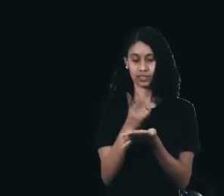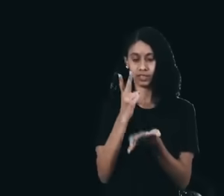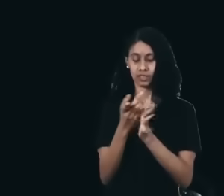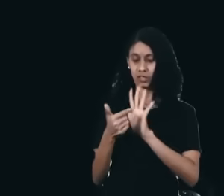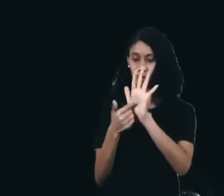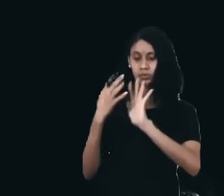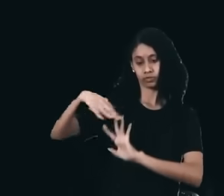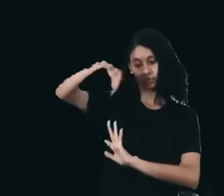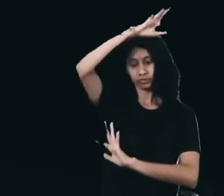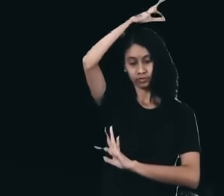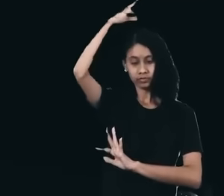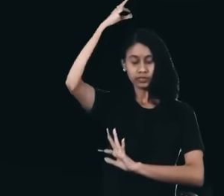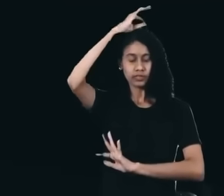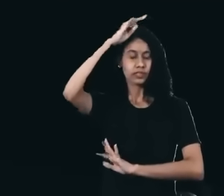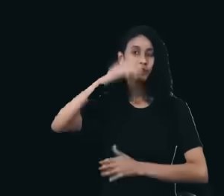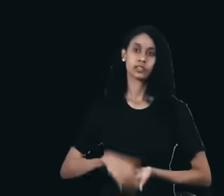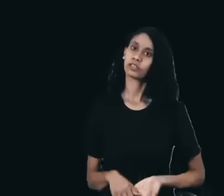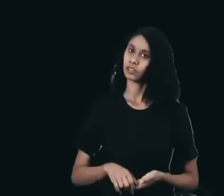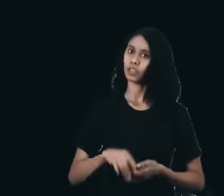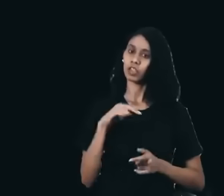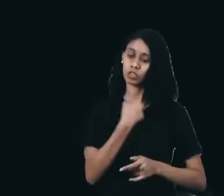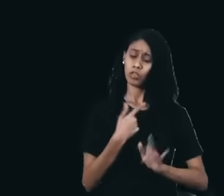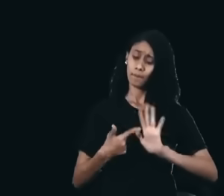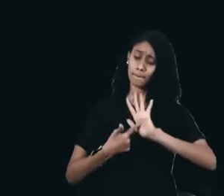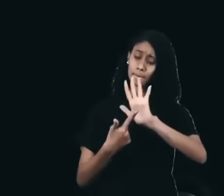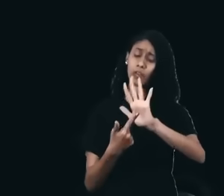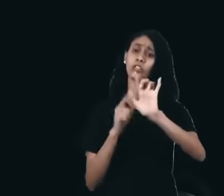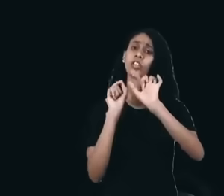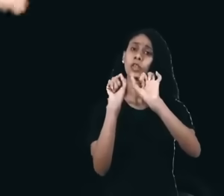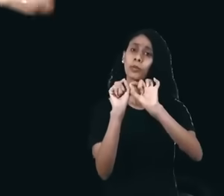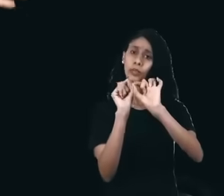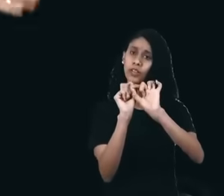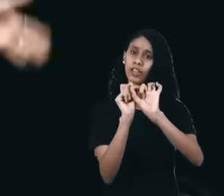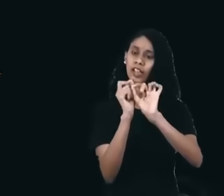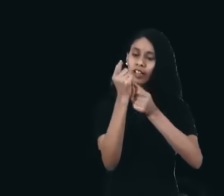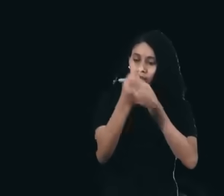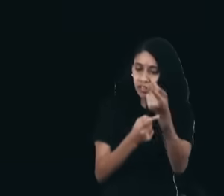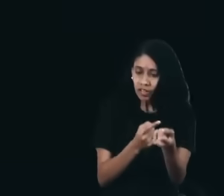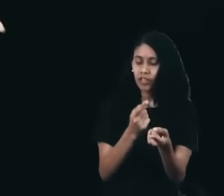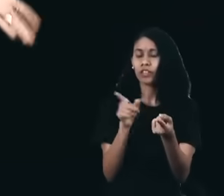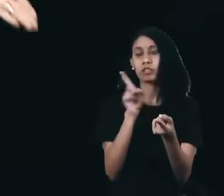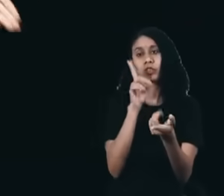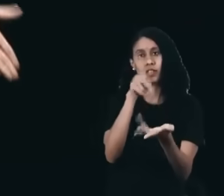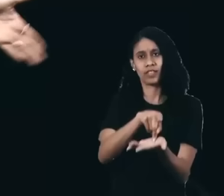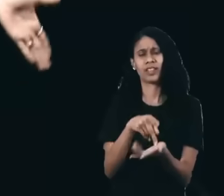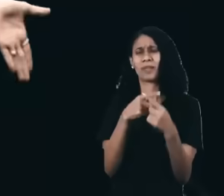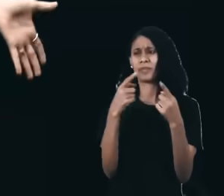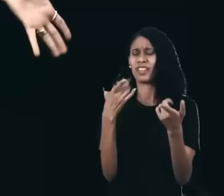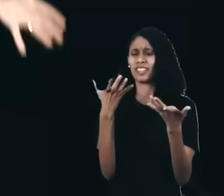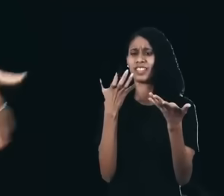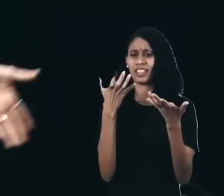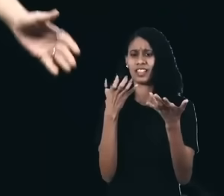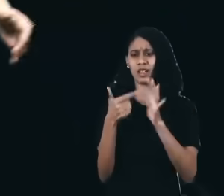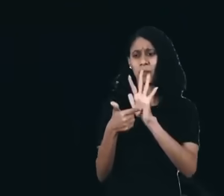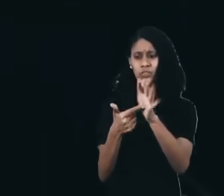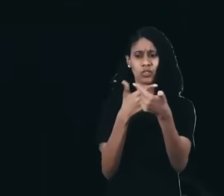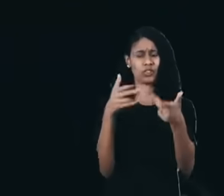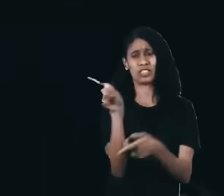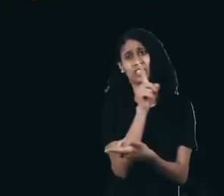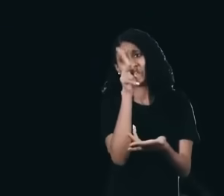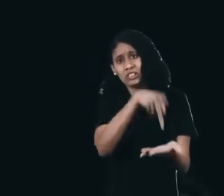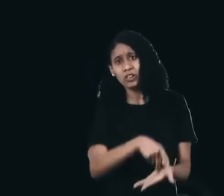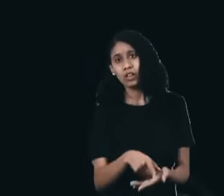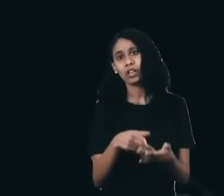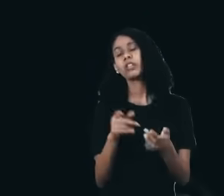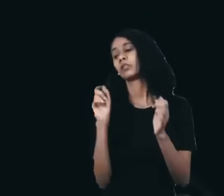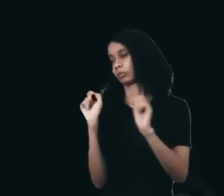mostrar espiritualidade. A gente tenta mostrar às vezes, não estou dizendo que isso é verdade, mas às vezes a gente está tentando mostrar o que a gente não é. Eu não tenho